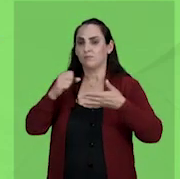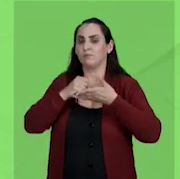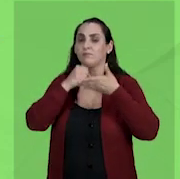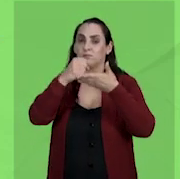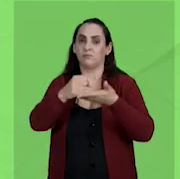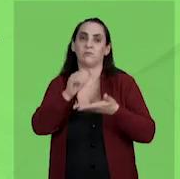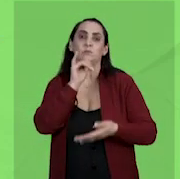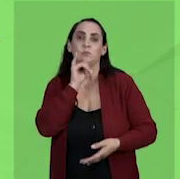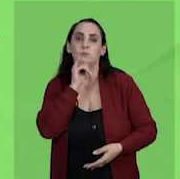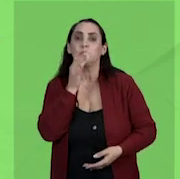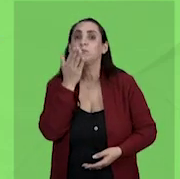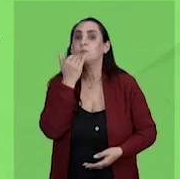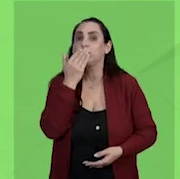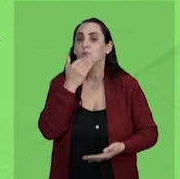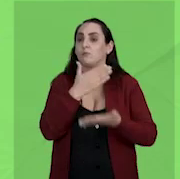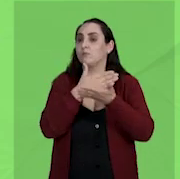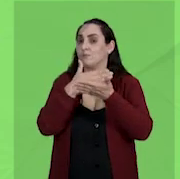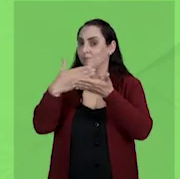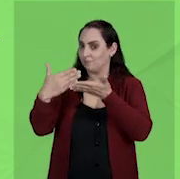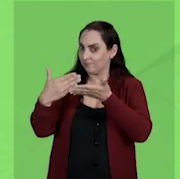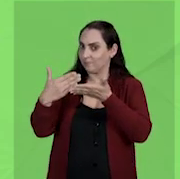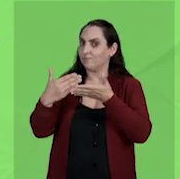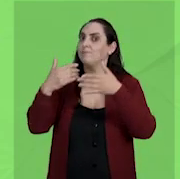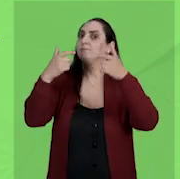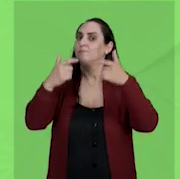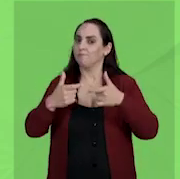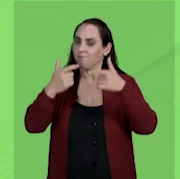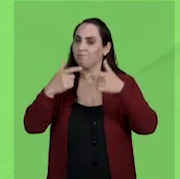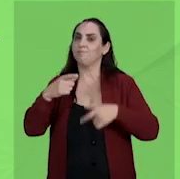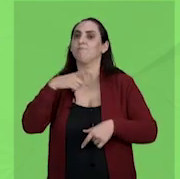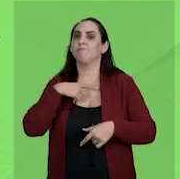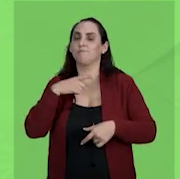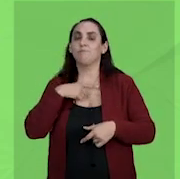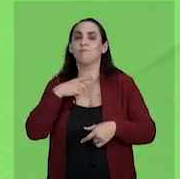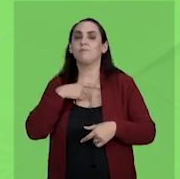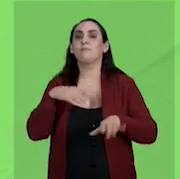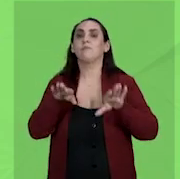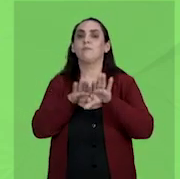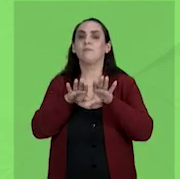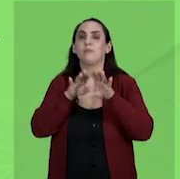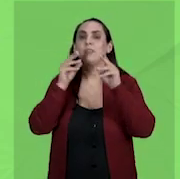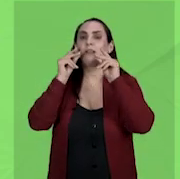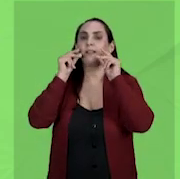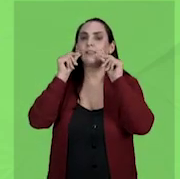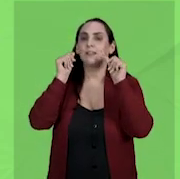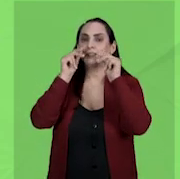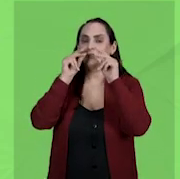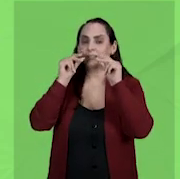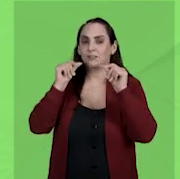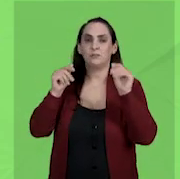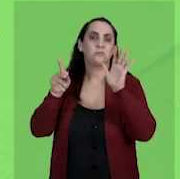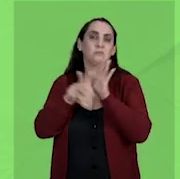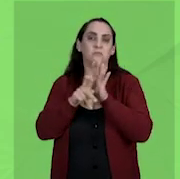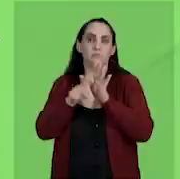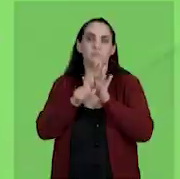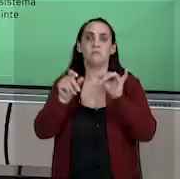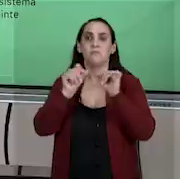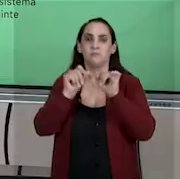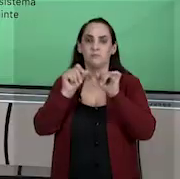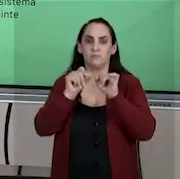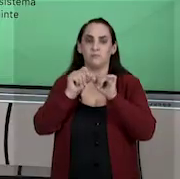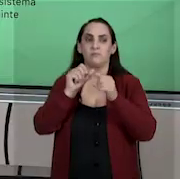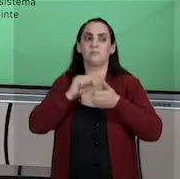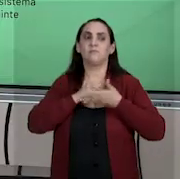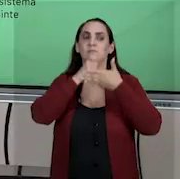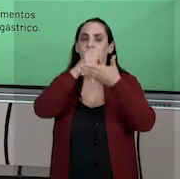considerada o início de todo o processo e onde são produzidas as glândulas salivares. as glândulas salivares atuam no sistema